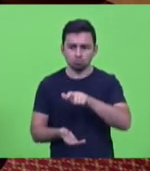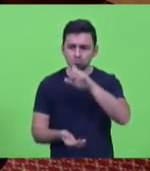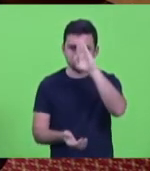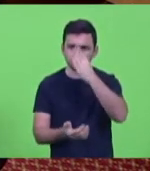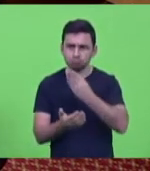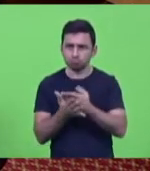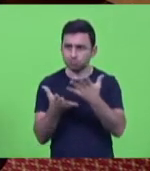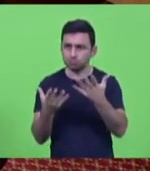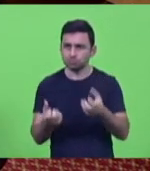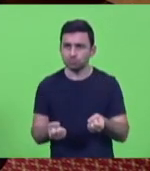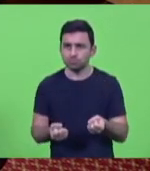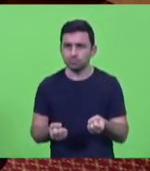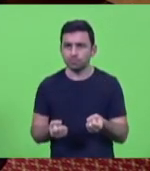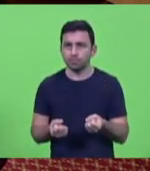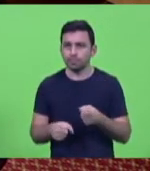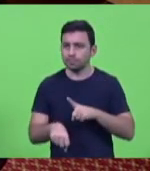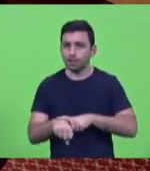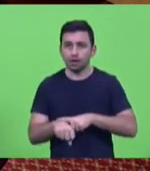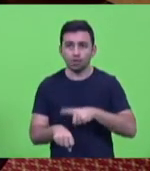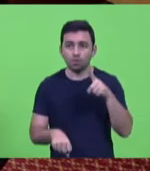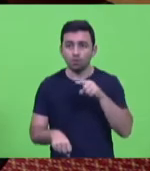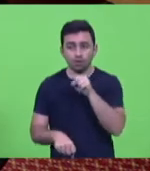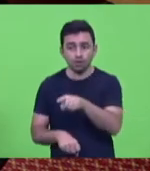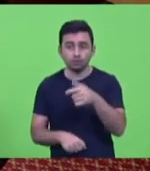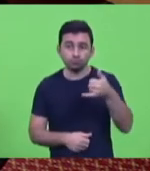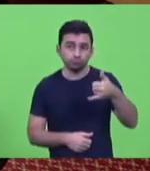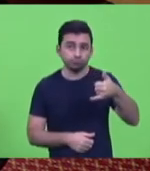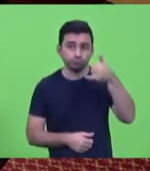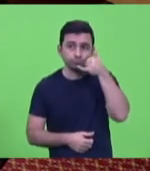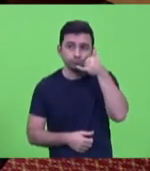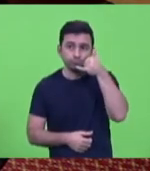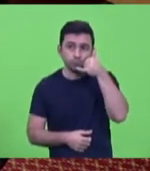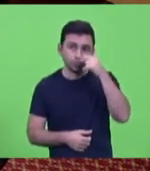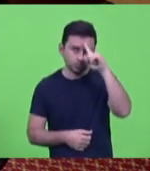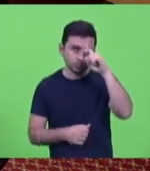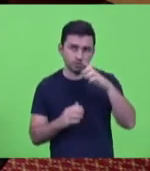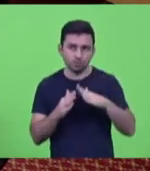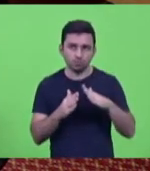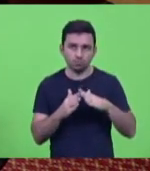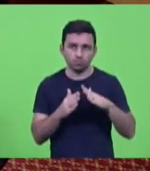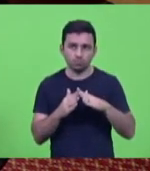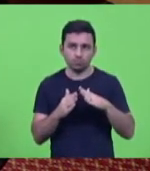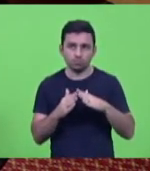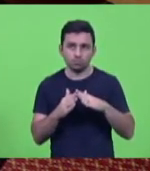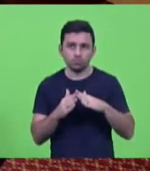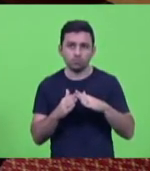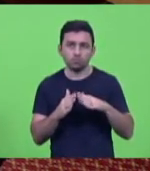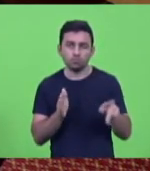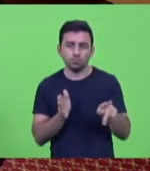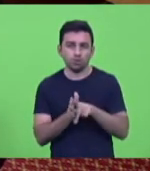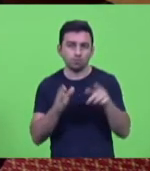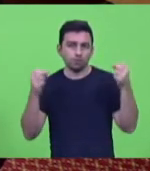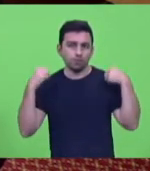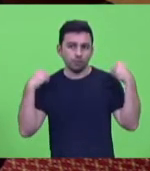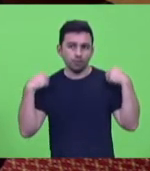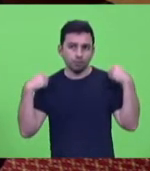de fazer. Imediatamente, ele já ligou lá para o Hospital Regional de Chapecó para